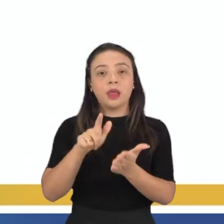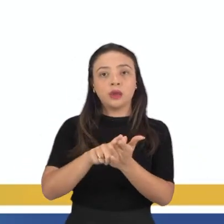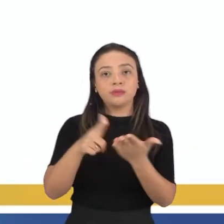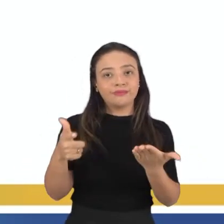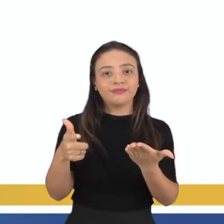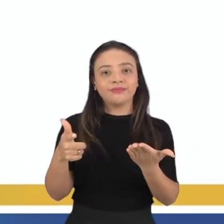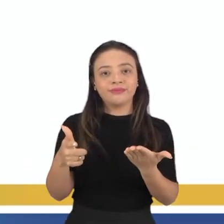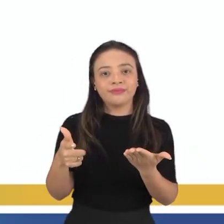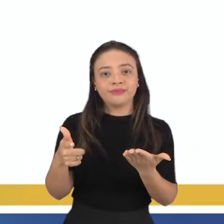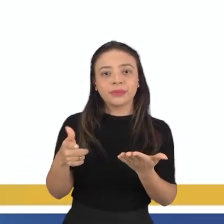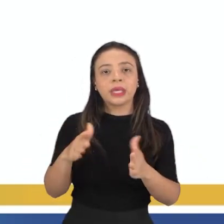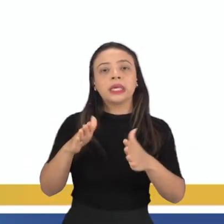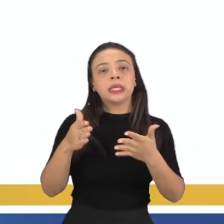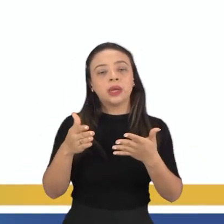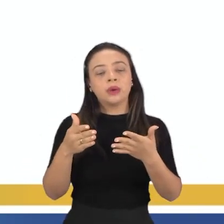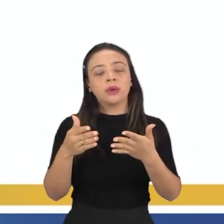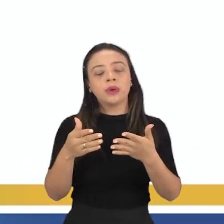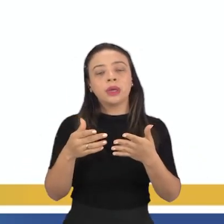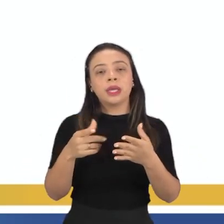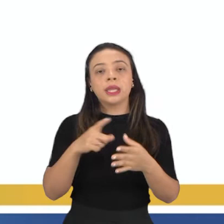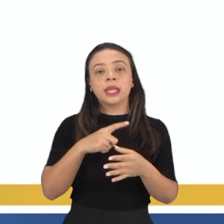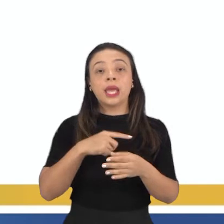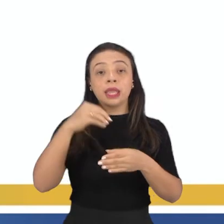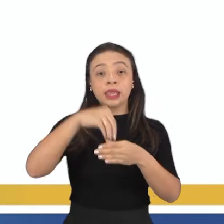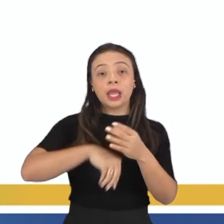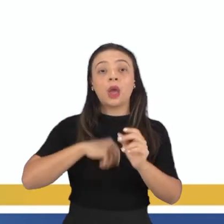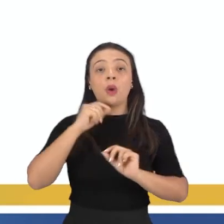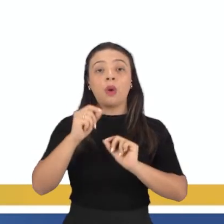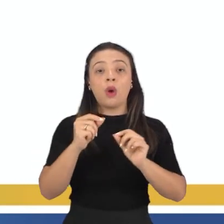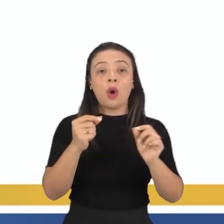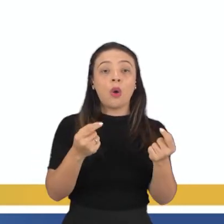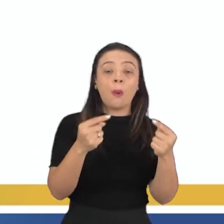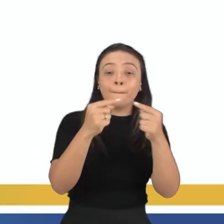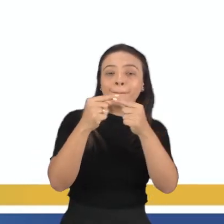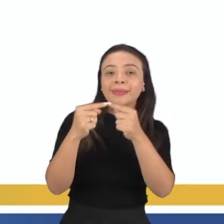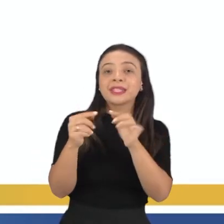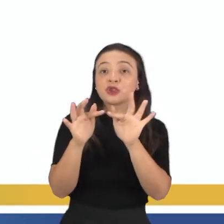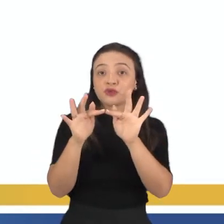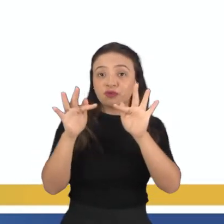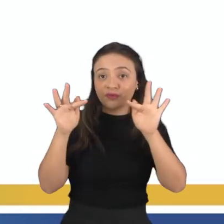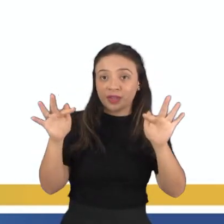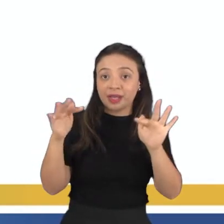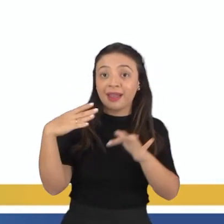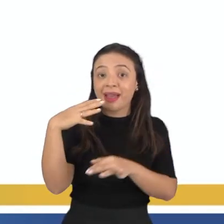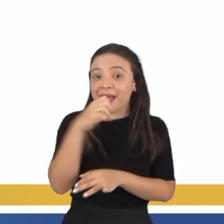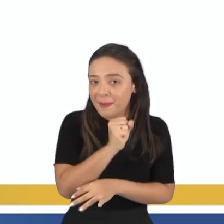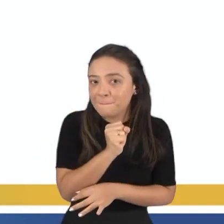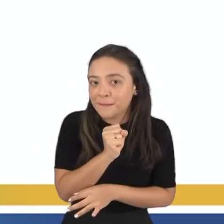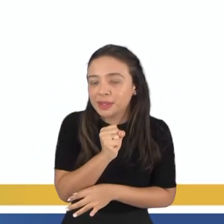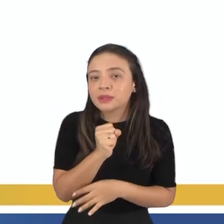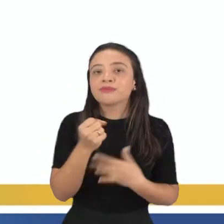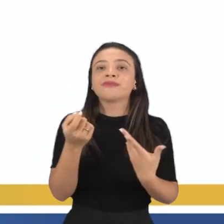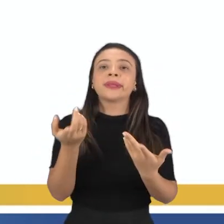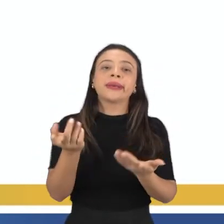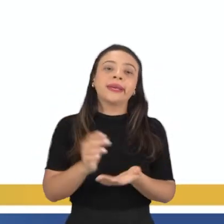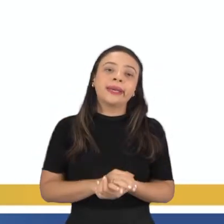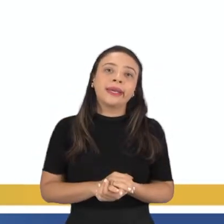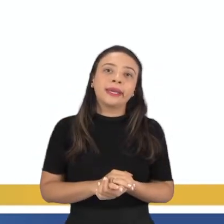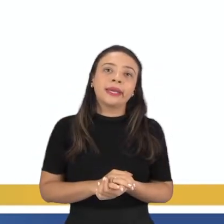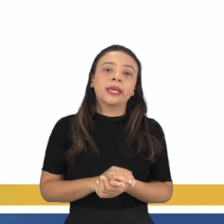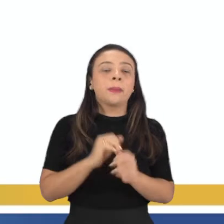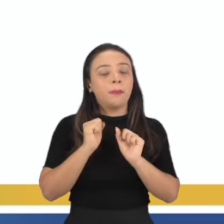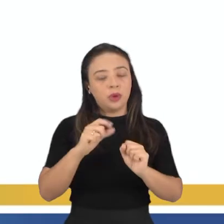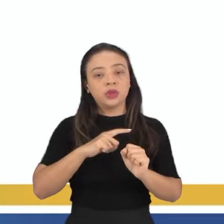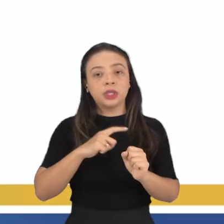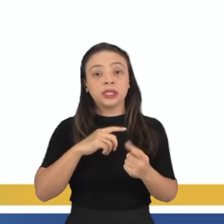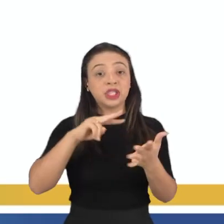cuja construção perdão cuja constituição se estabelece pela combinação de frases curtas geralmente de efeito umbigo